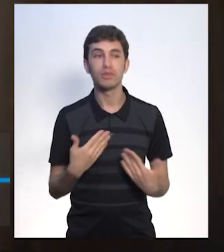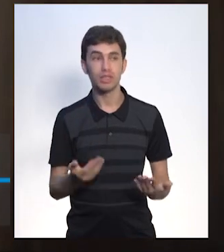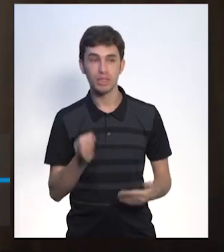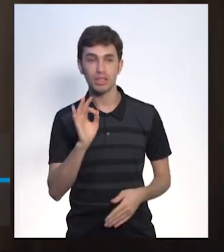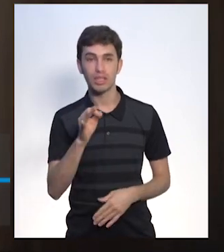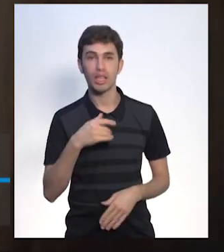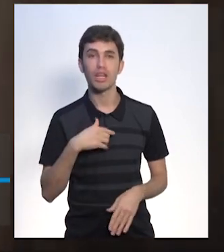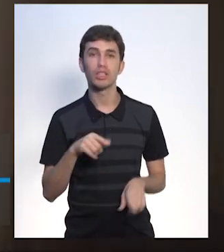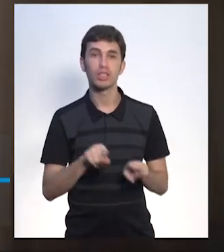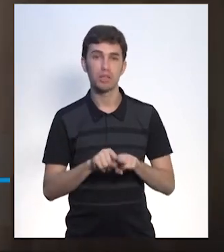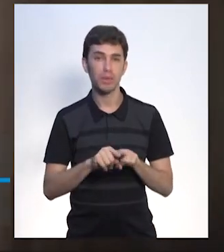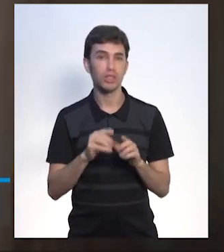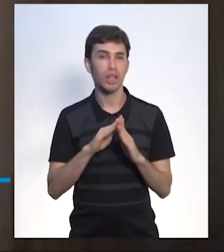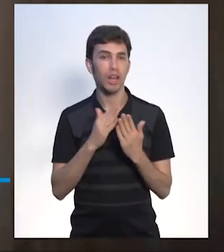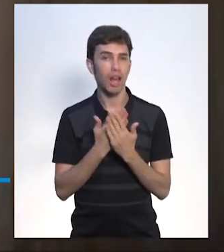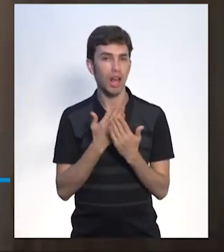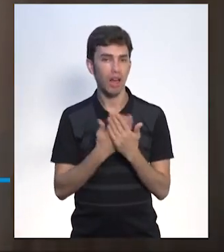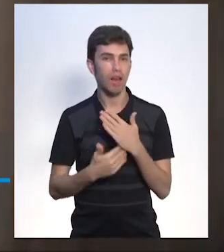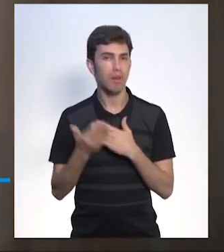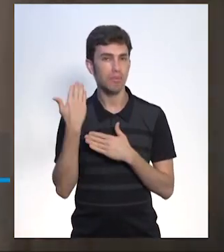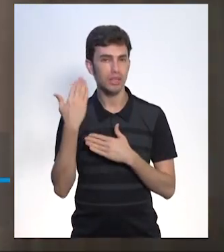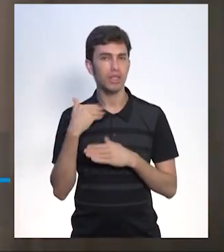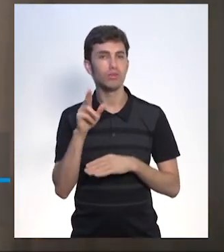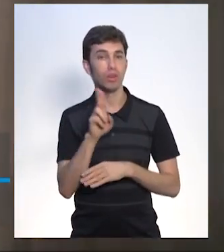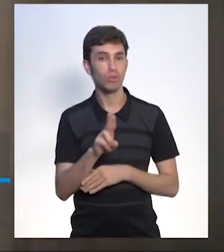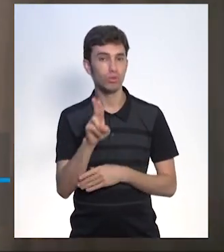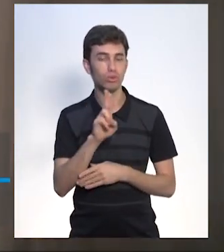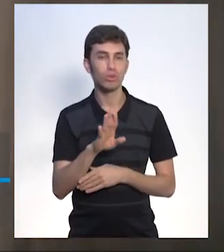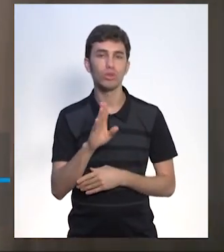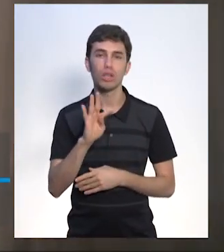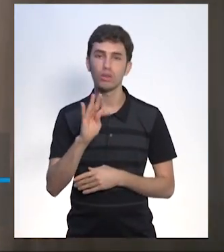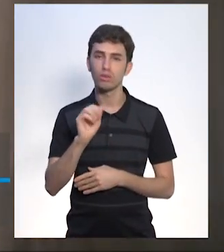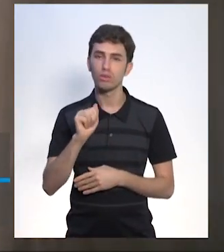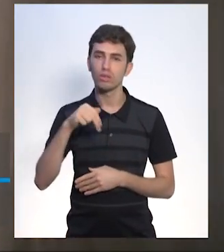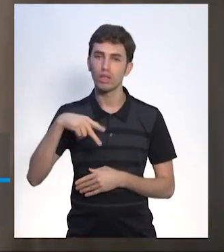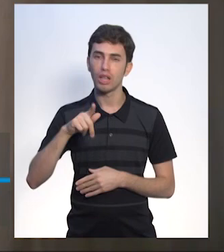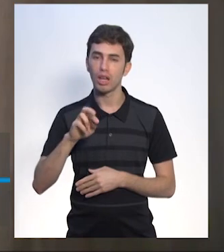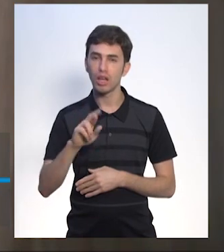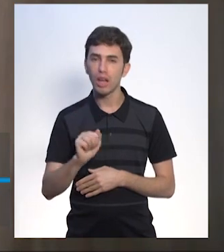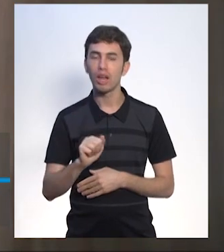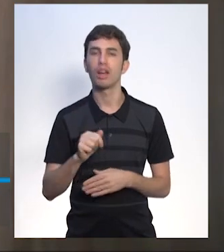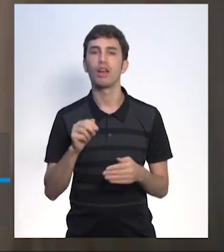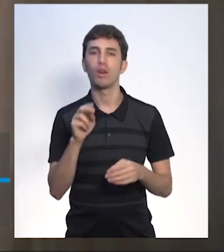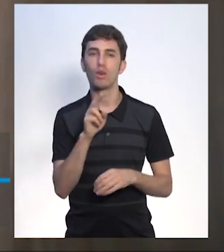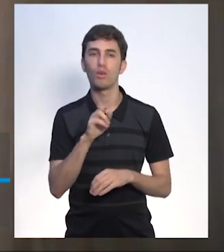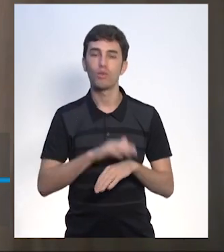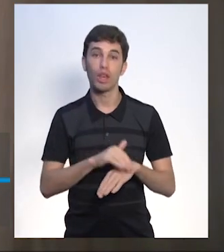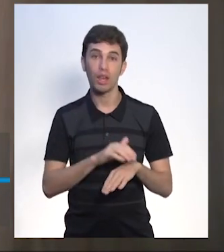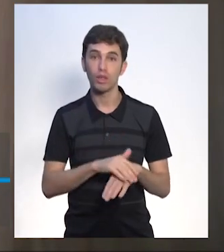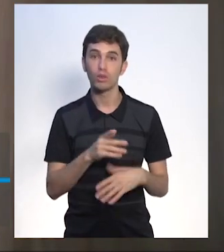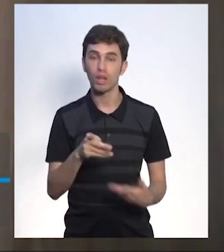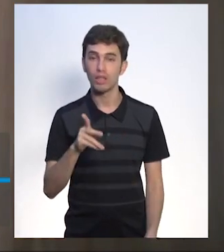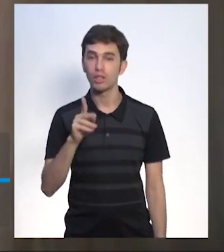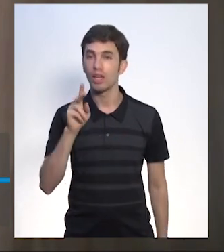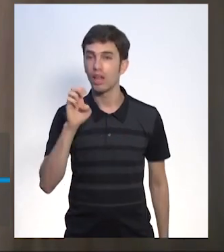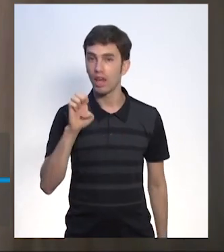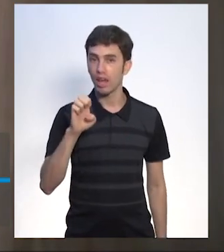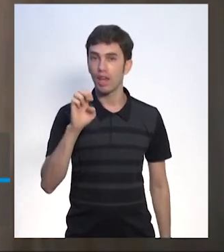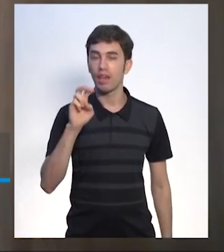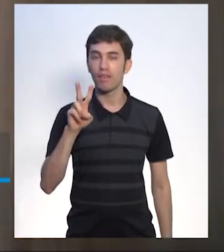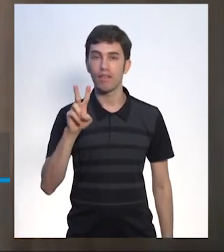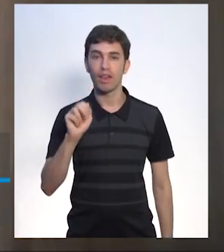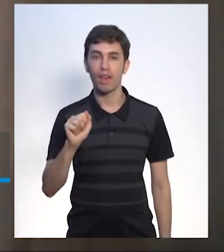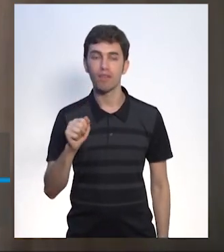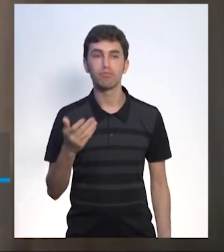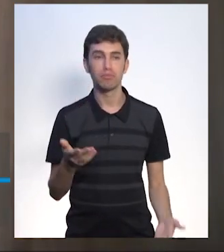né, o Tangram, feito com EVA, e eu acho que é um material que nos